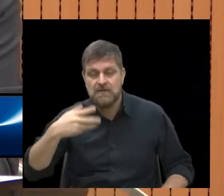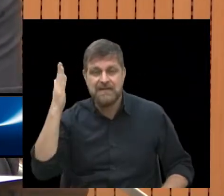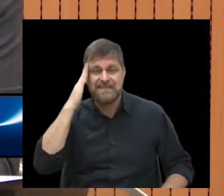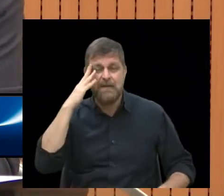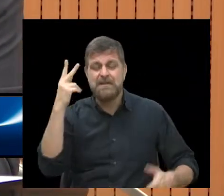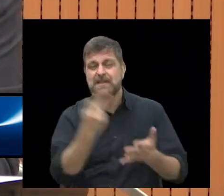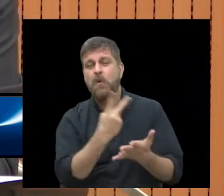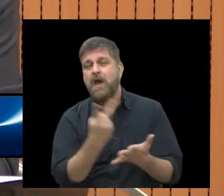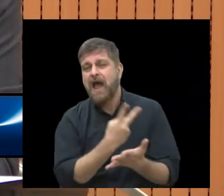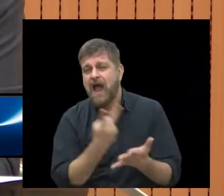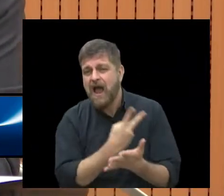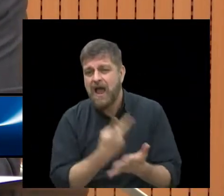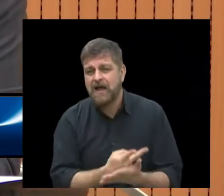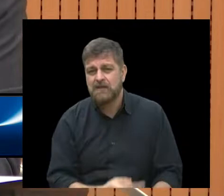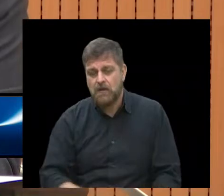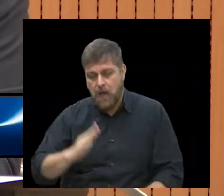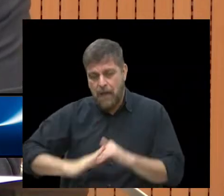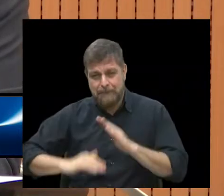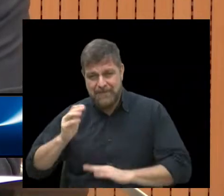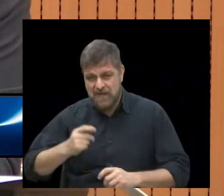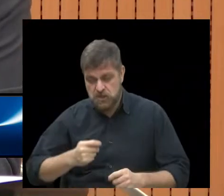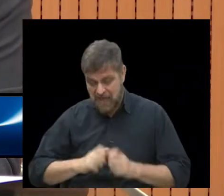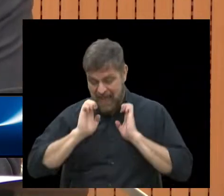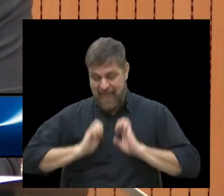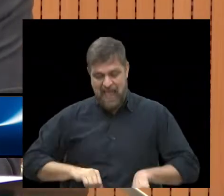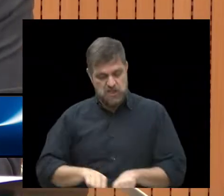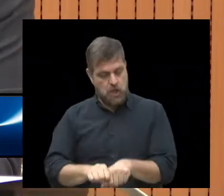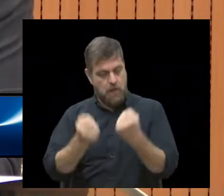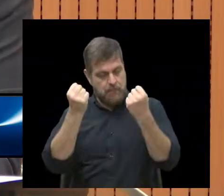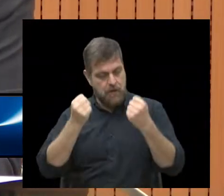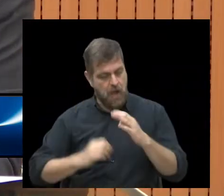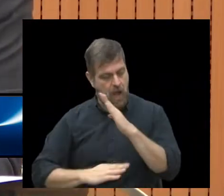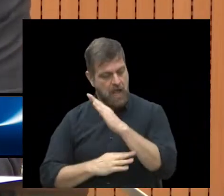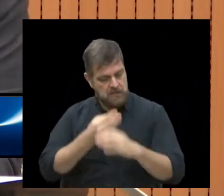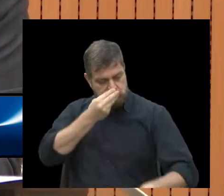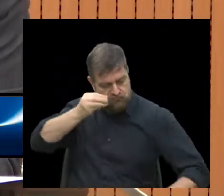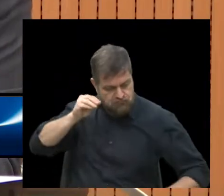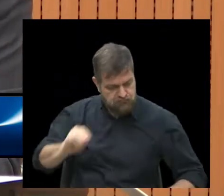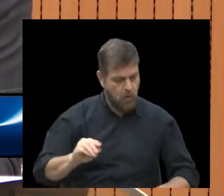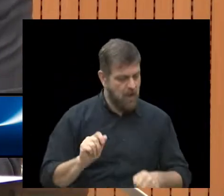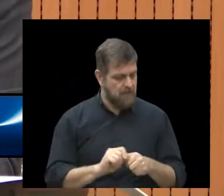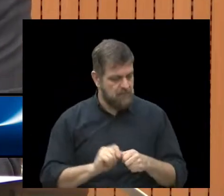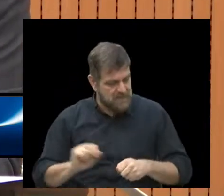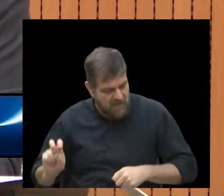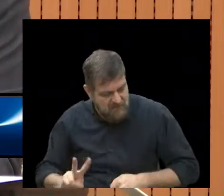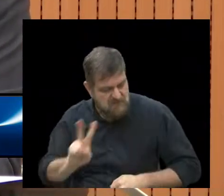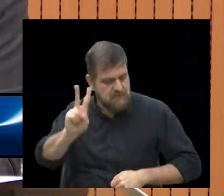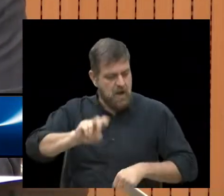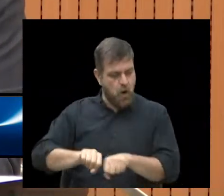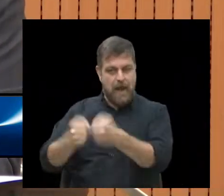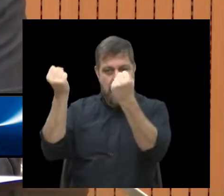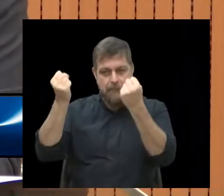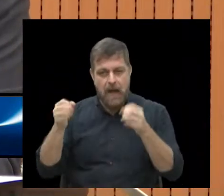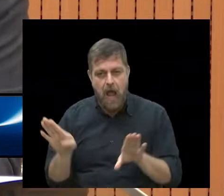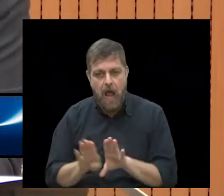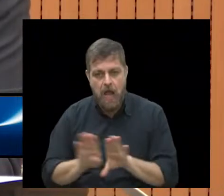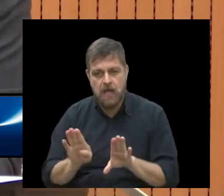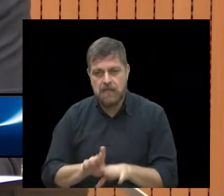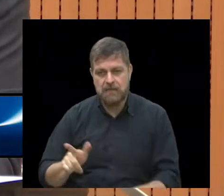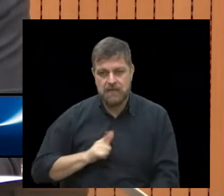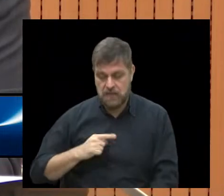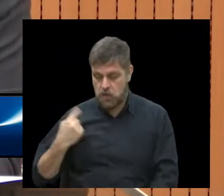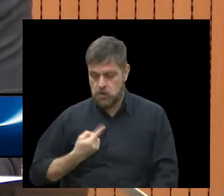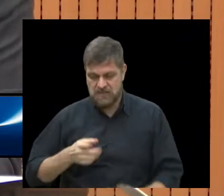estão errados. Improbidade é falta de honestidade com a casa, é corromper valores e garantias importantes como a